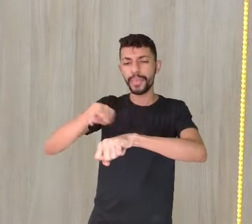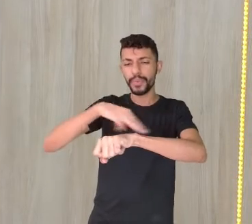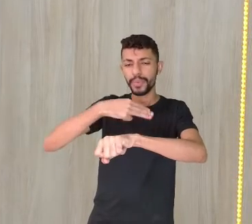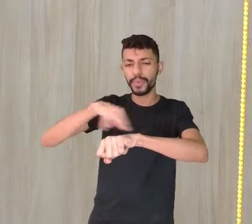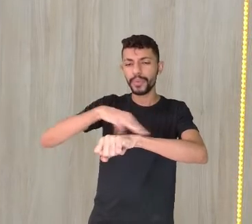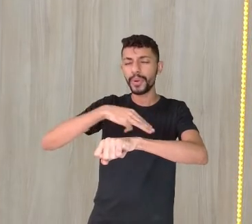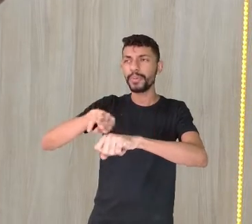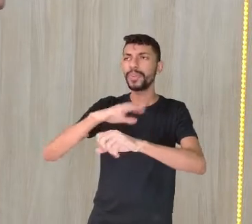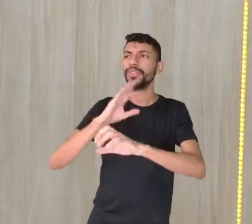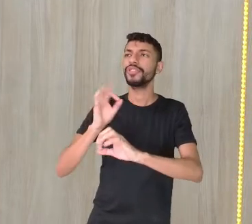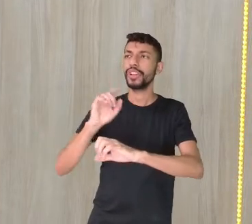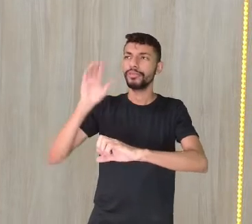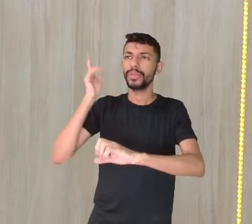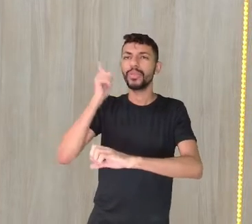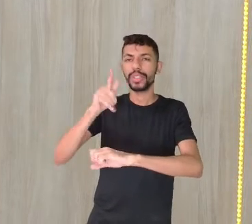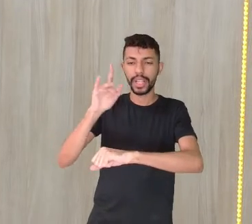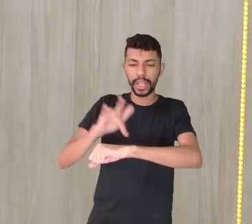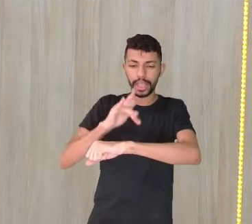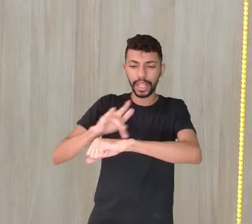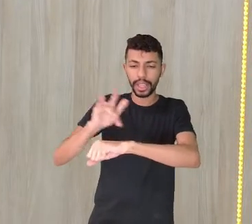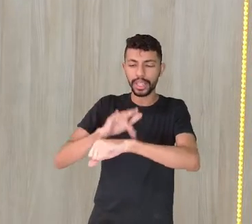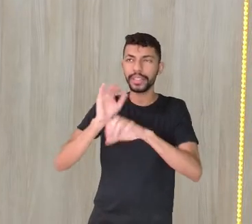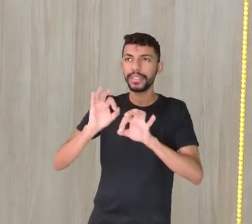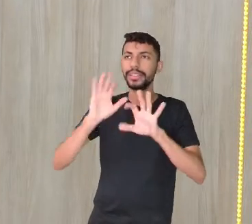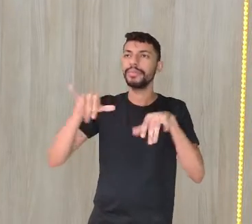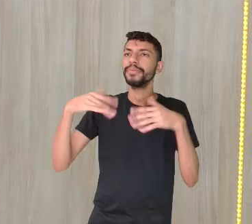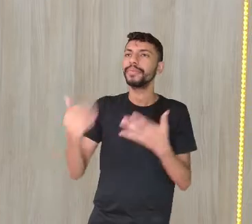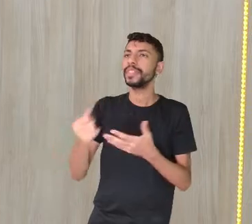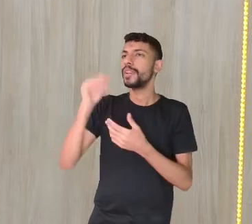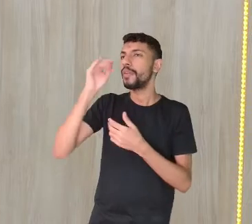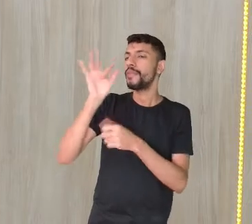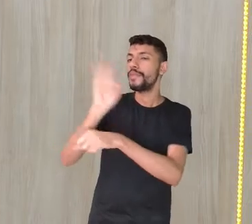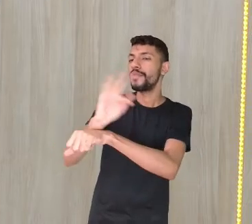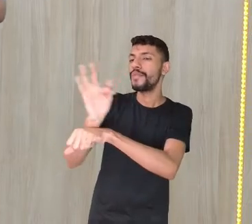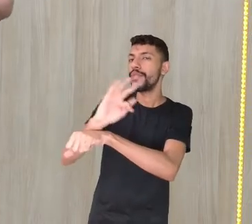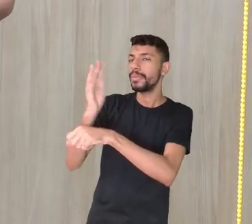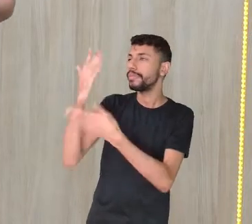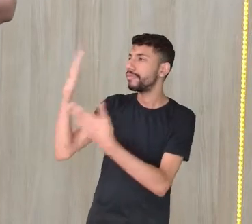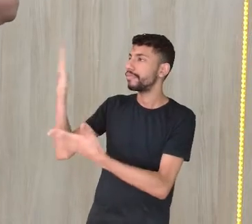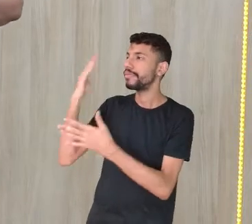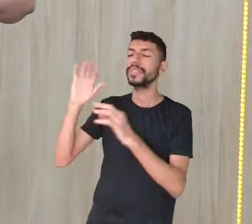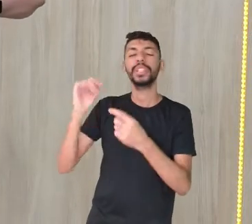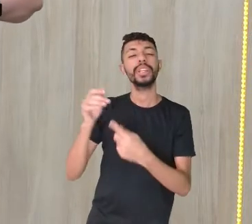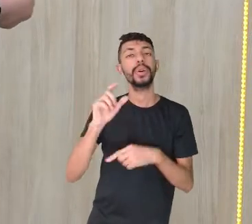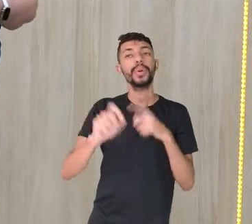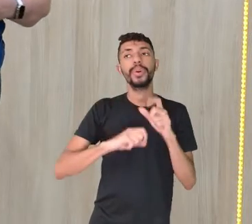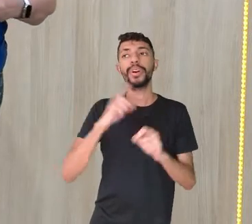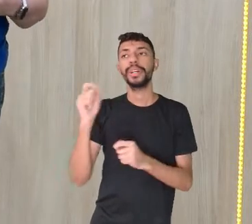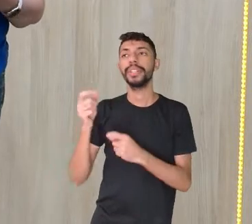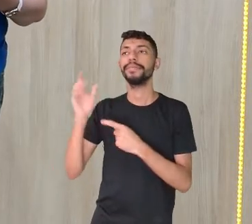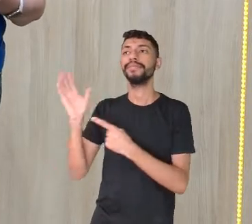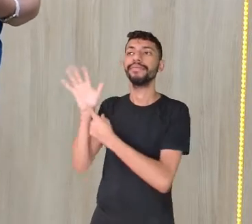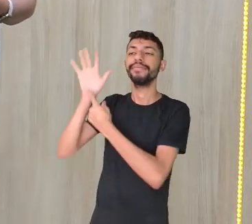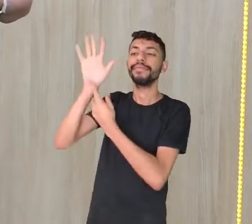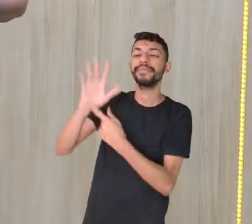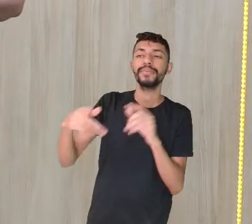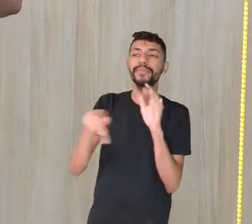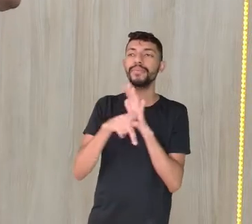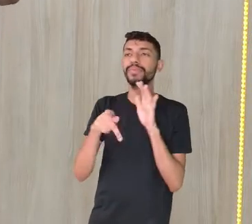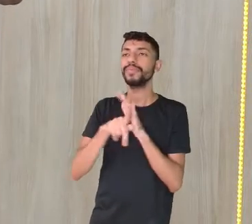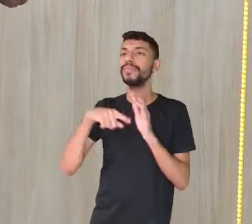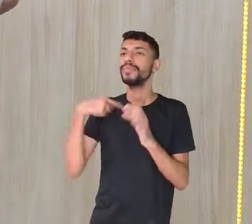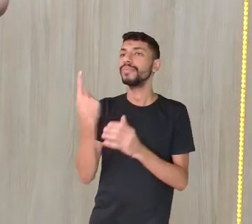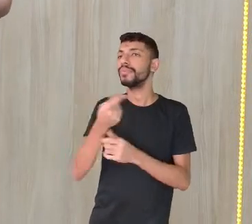tinha a questão da tela. Então, esse filme, né, esses episódios, eles vieram para trazer para